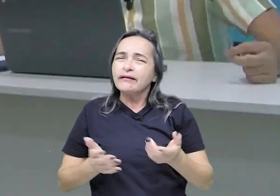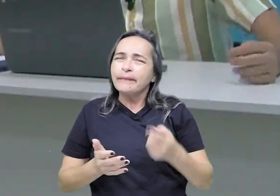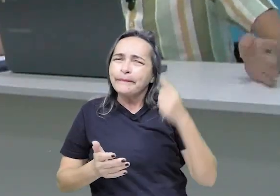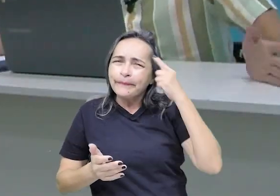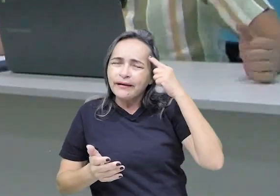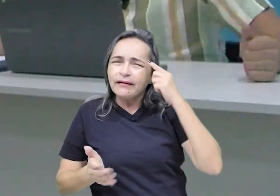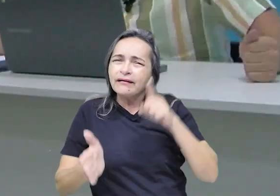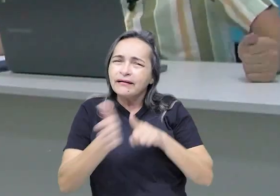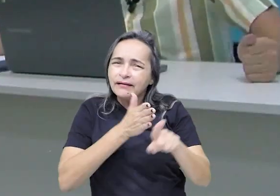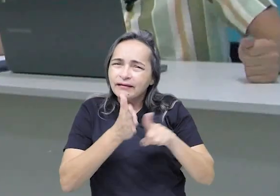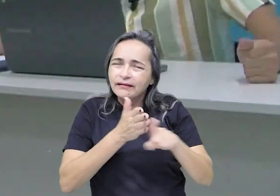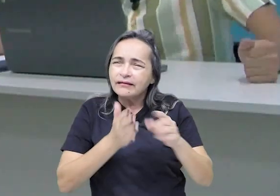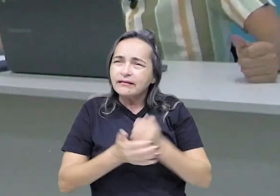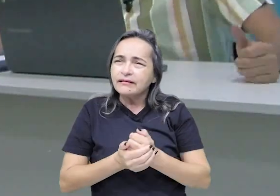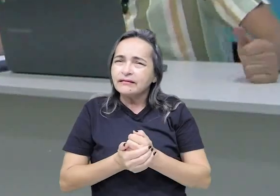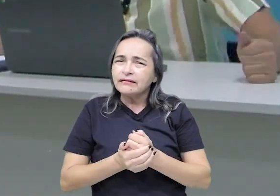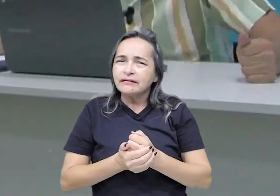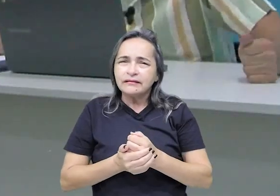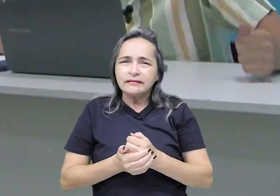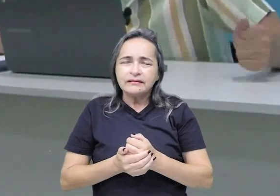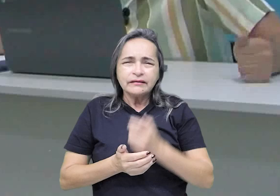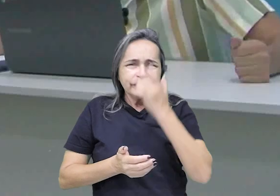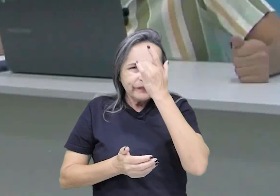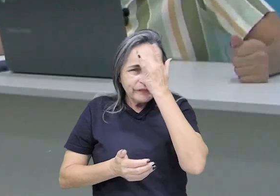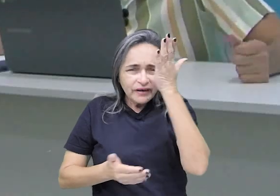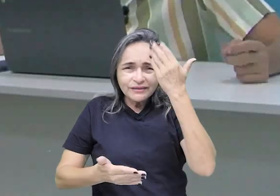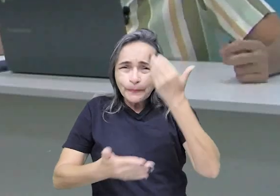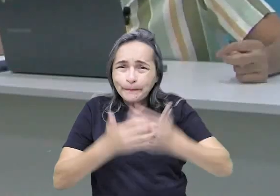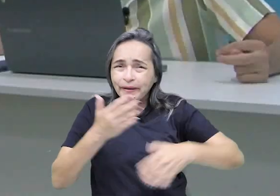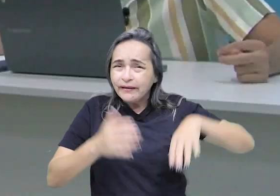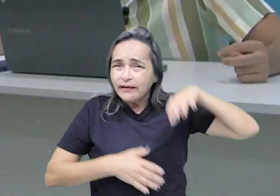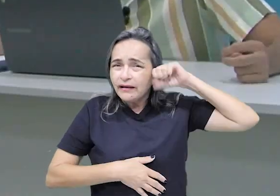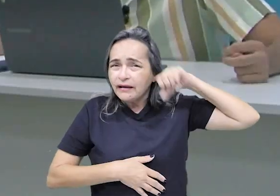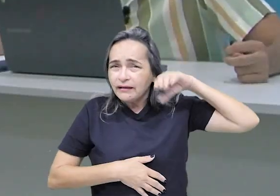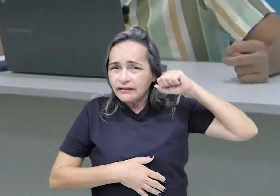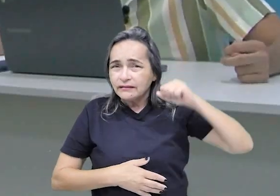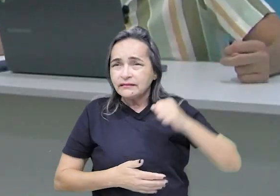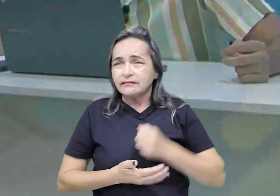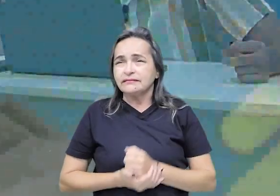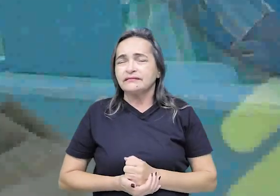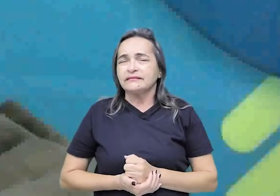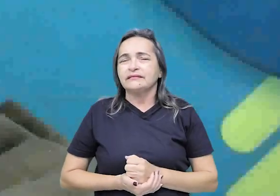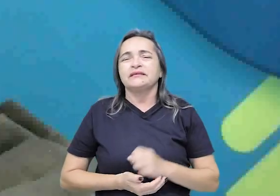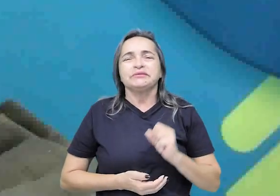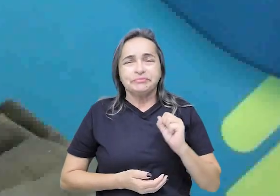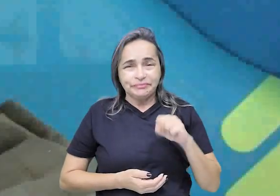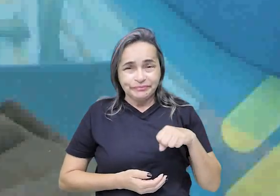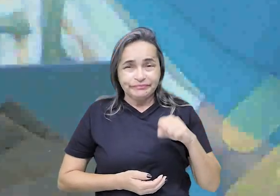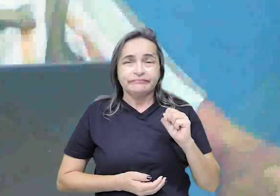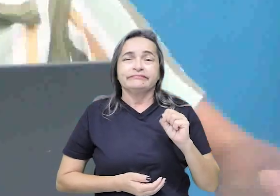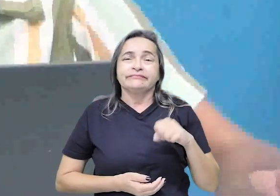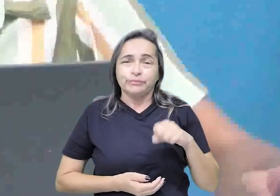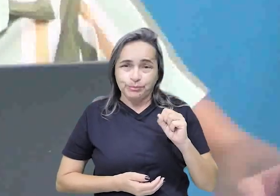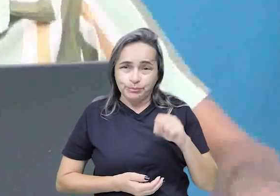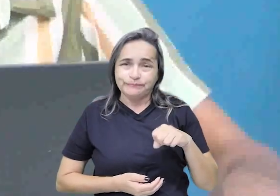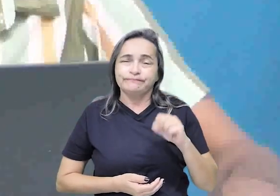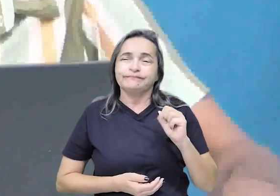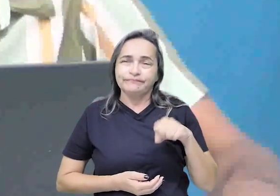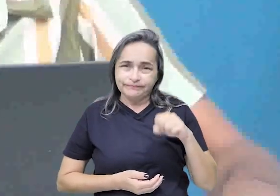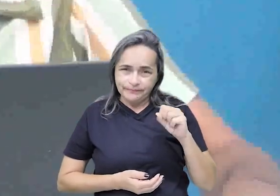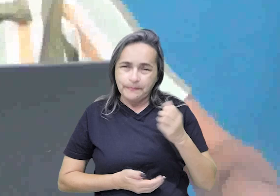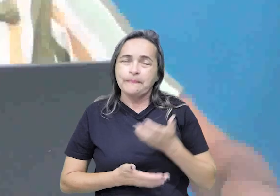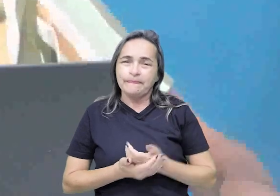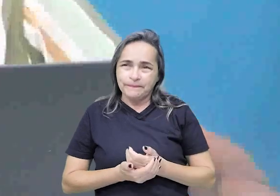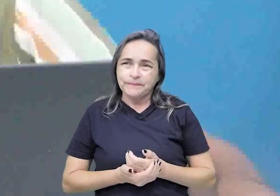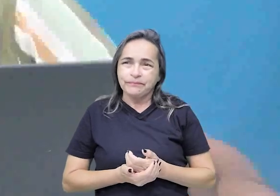É relativamente fácil perder a audição? Sim. Muito. Né? Porque é um processo